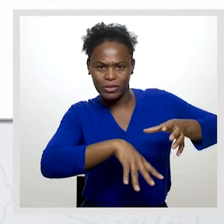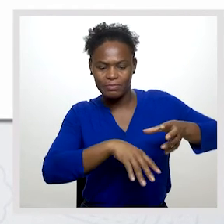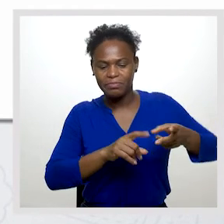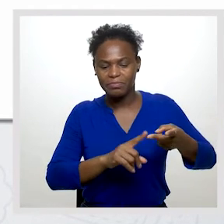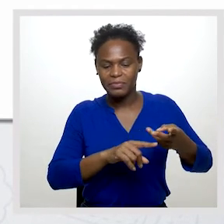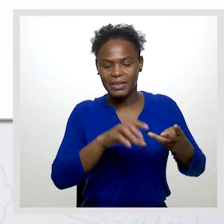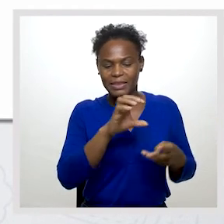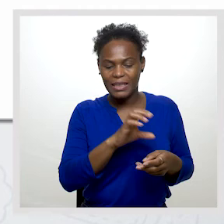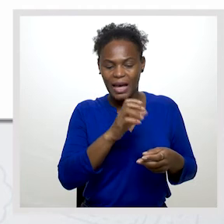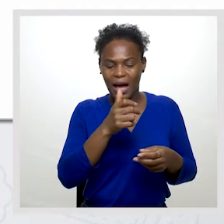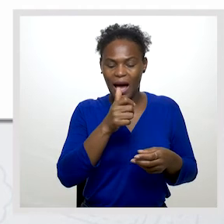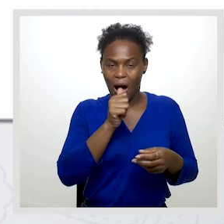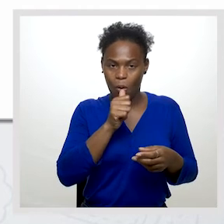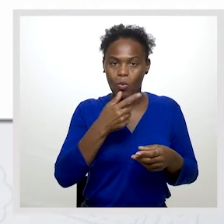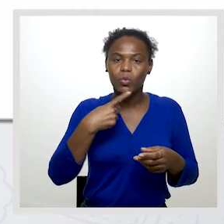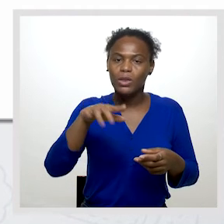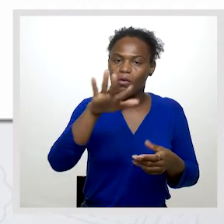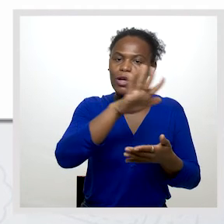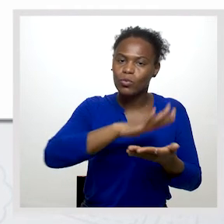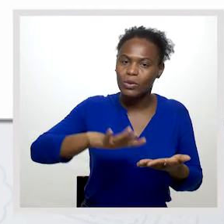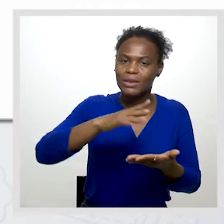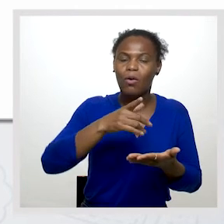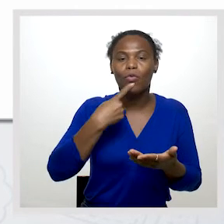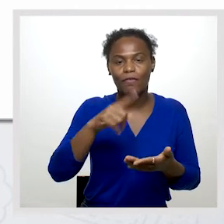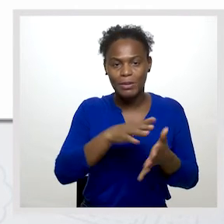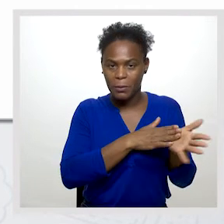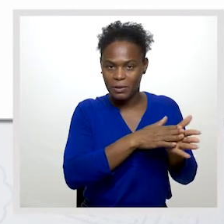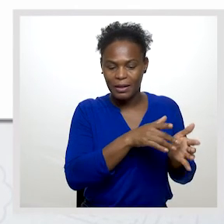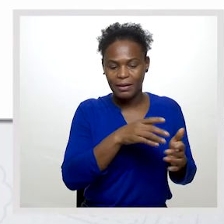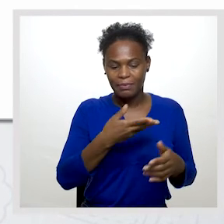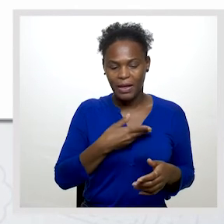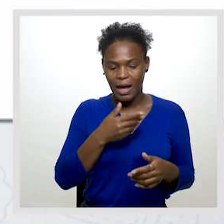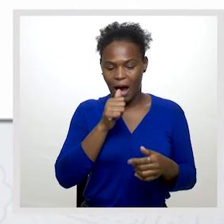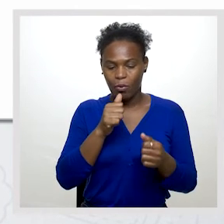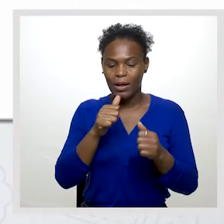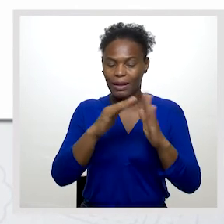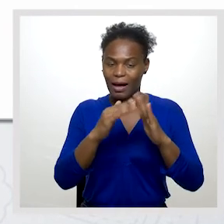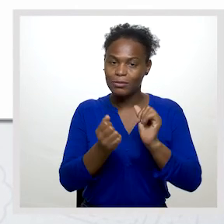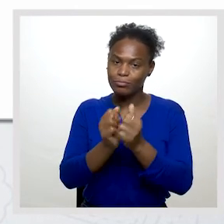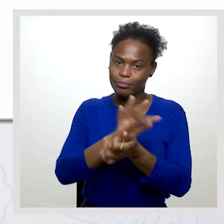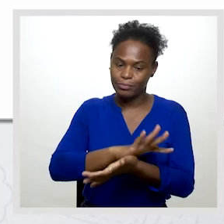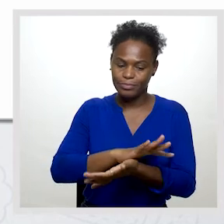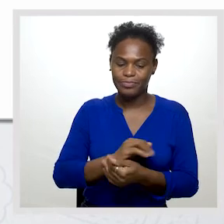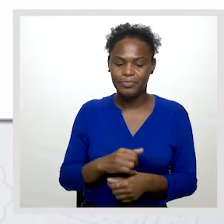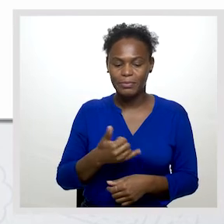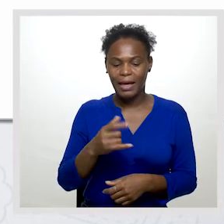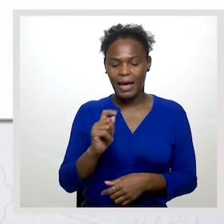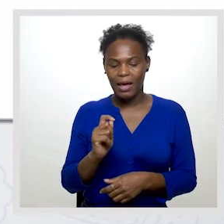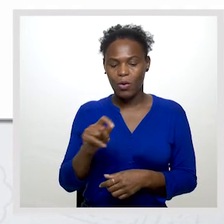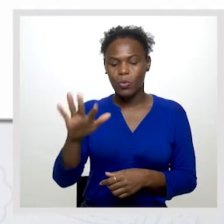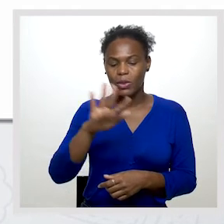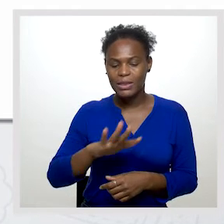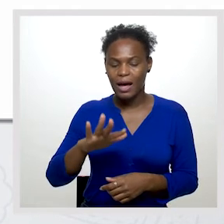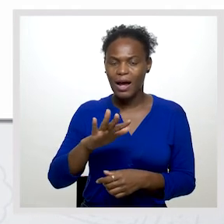tarefas. D. Reciclar as águas residuais. E E. Usar muito detergente.